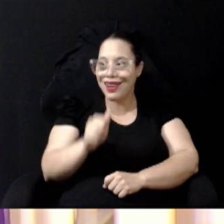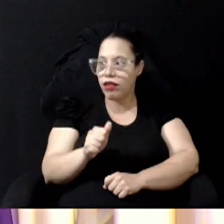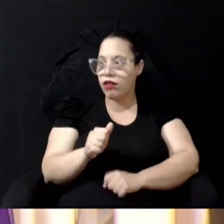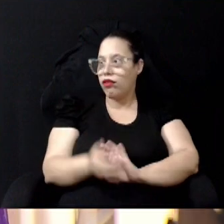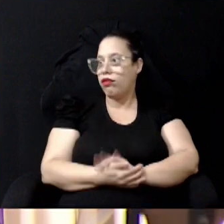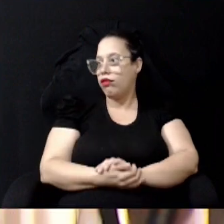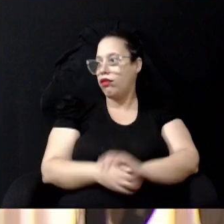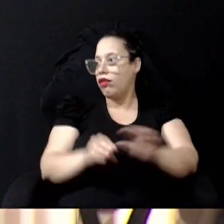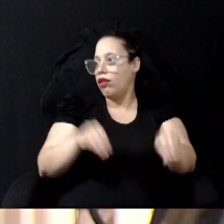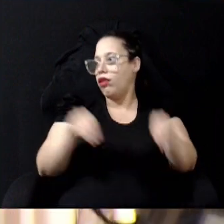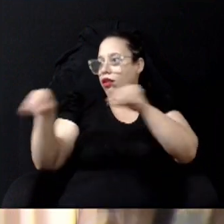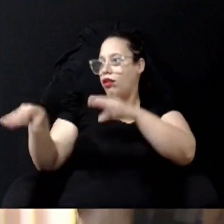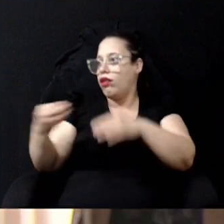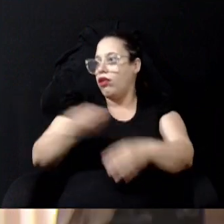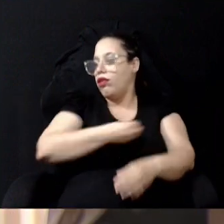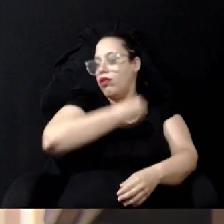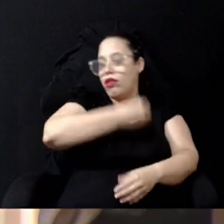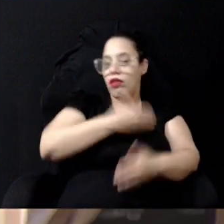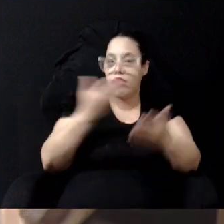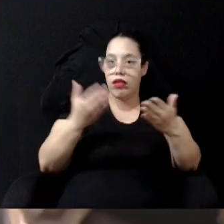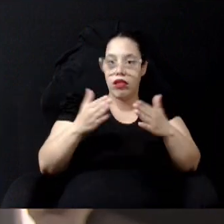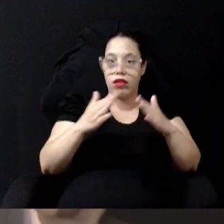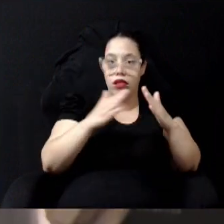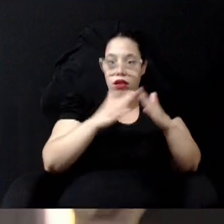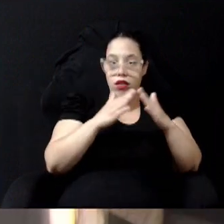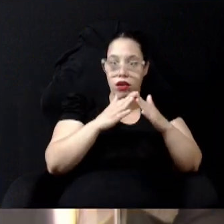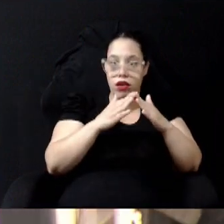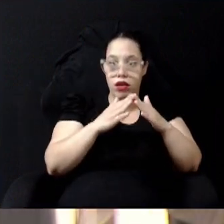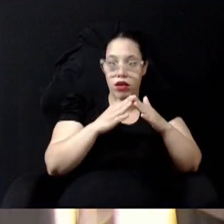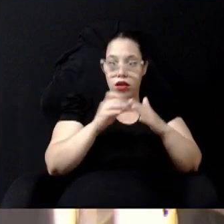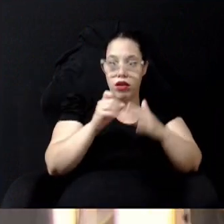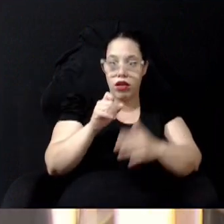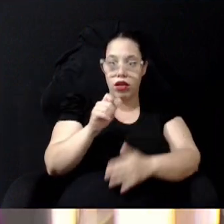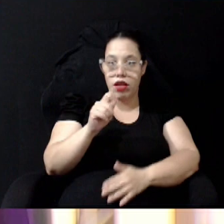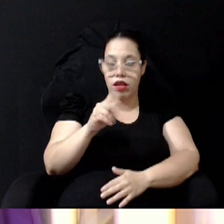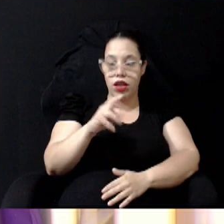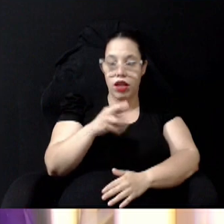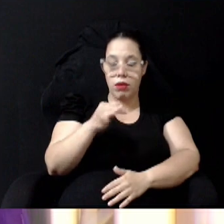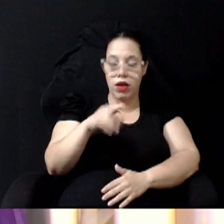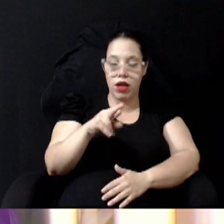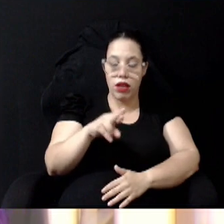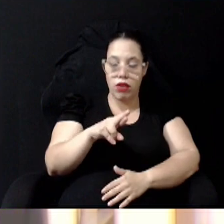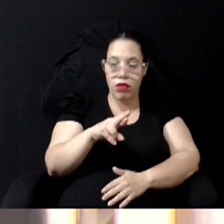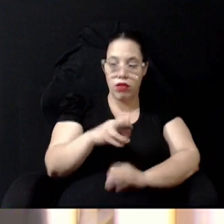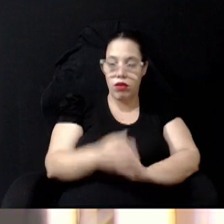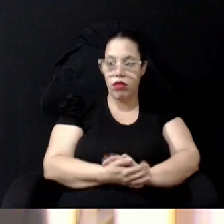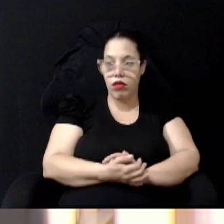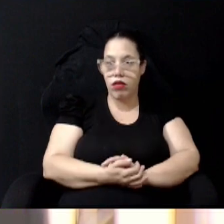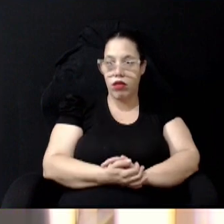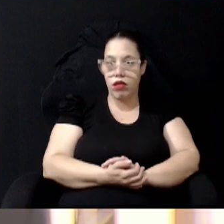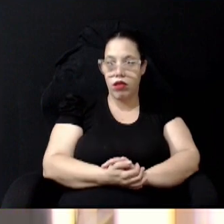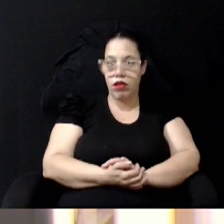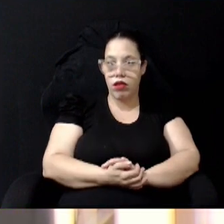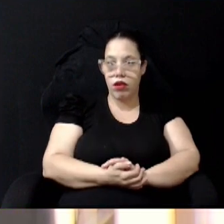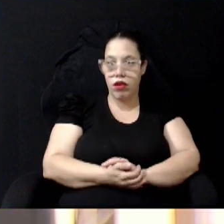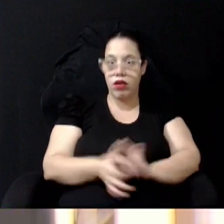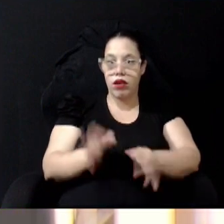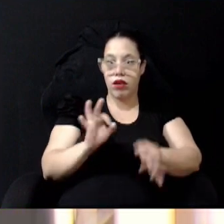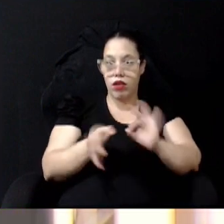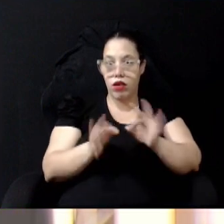que vive hoje na casa do desembargador, de um desembargador de justiça, que